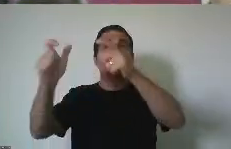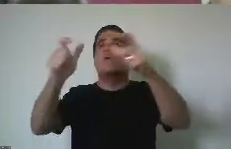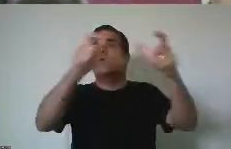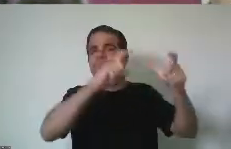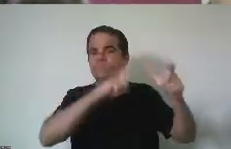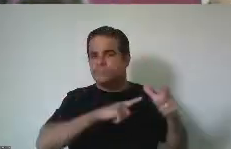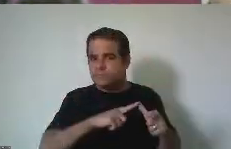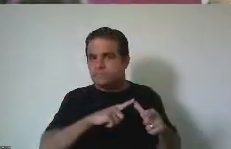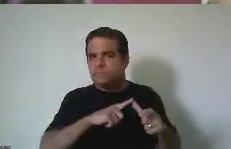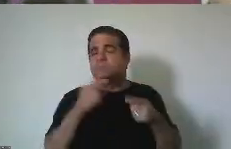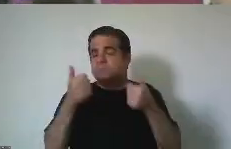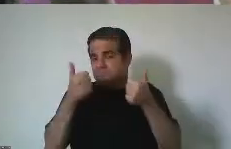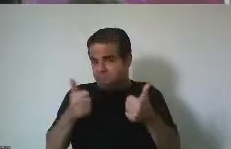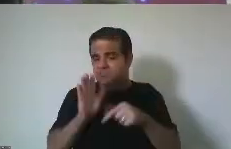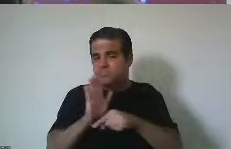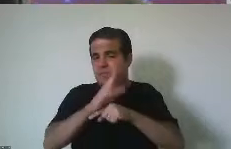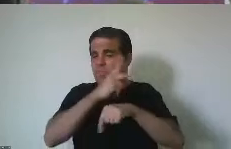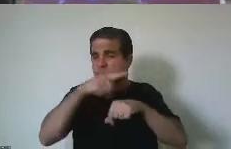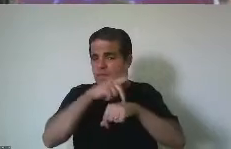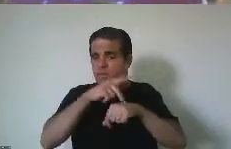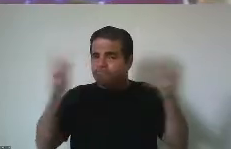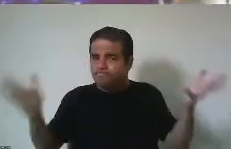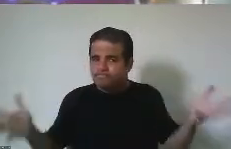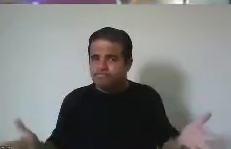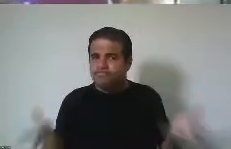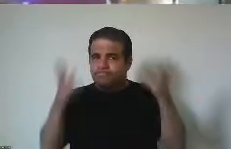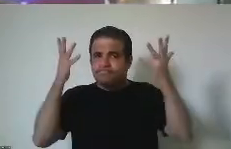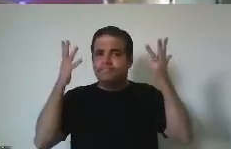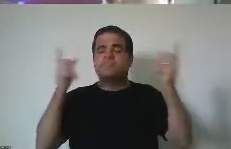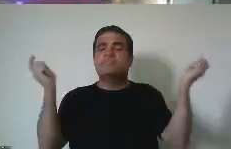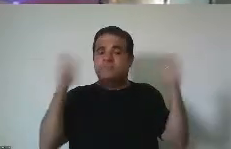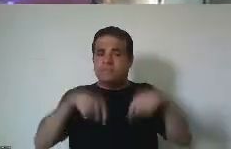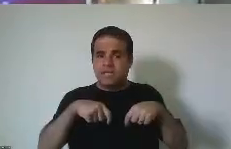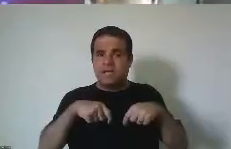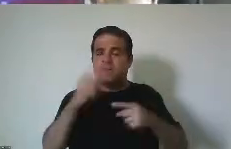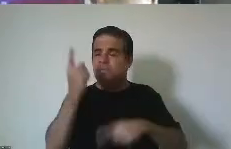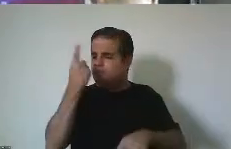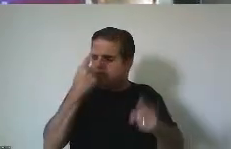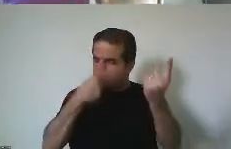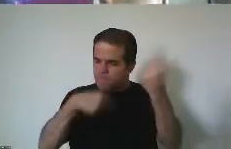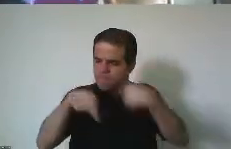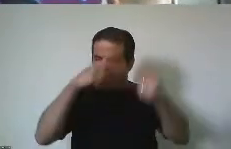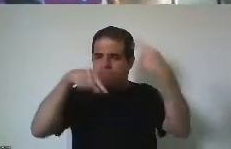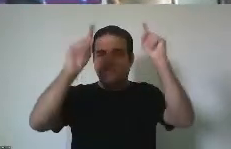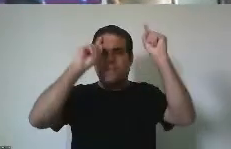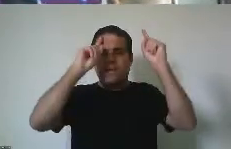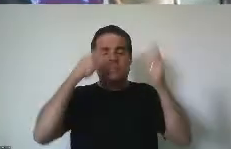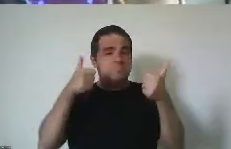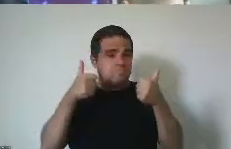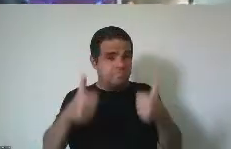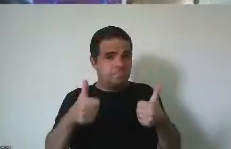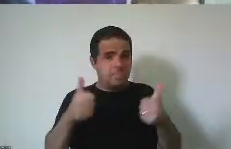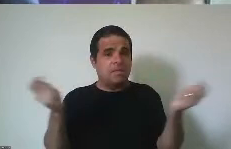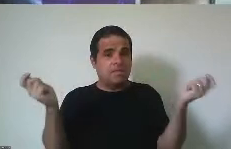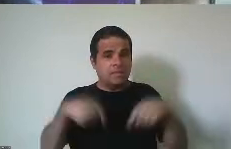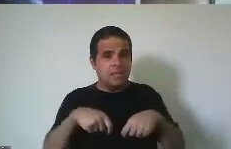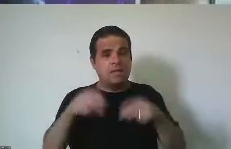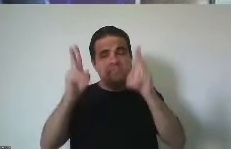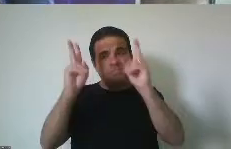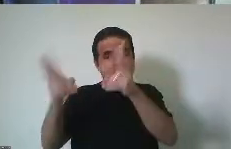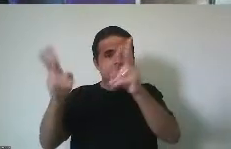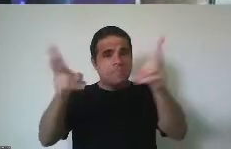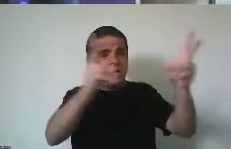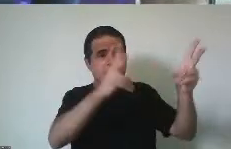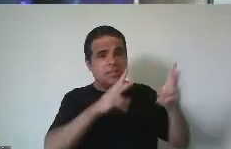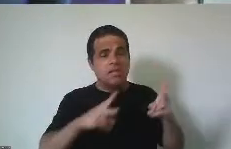além de contribuir pro país como um todo fazendo com que seja possível essa revolução Verde renovável e a gente mantenha a nossa